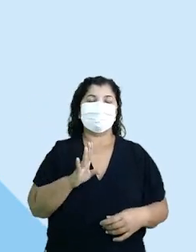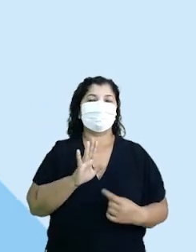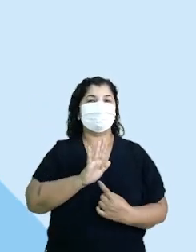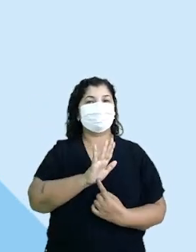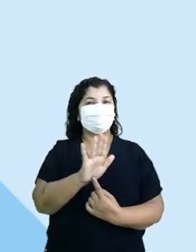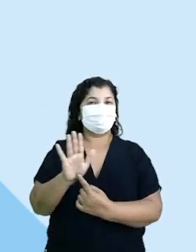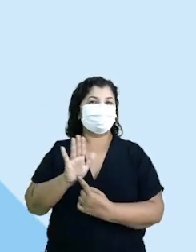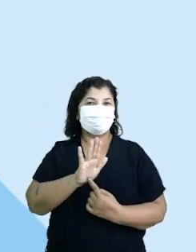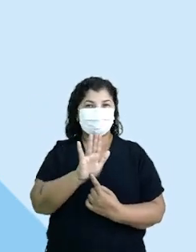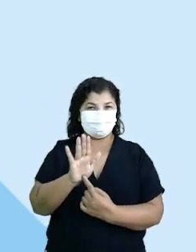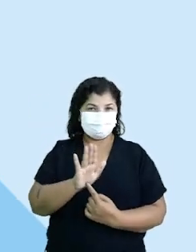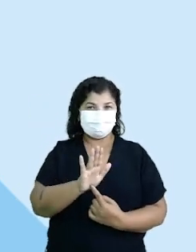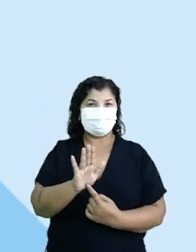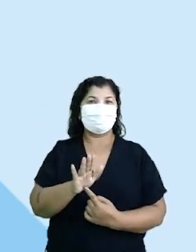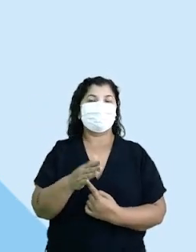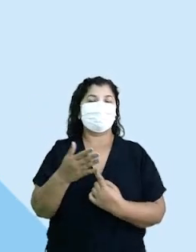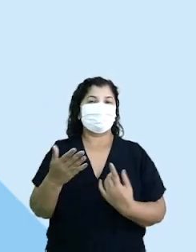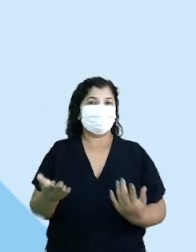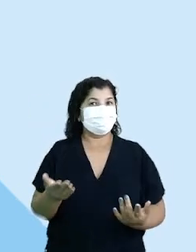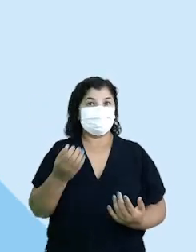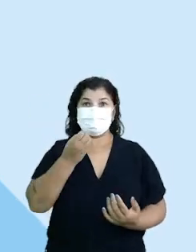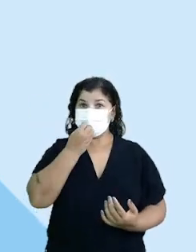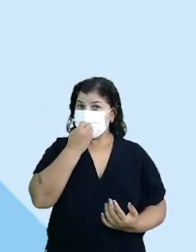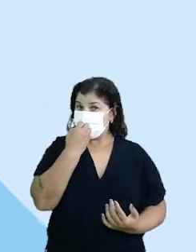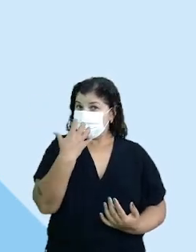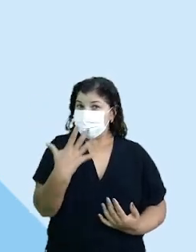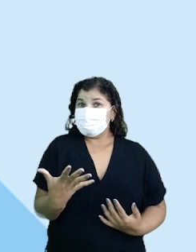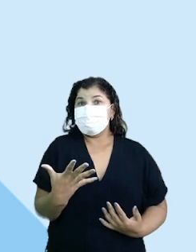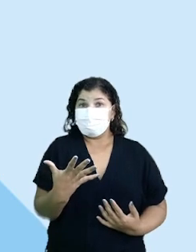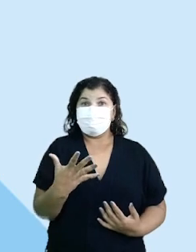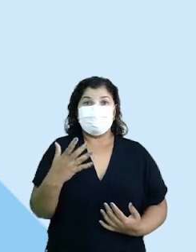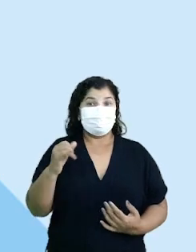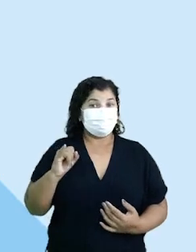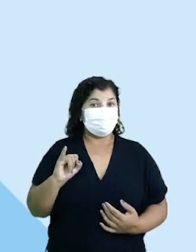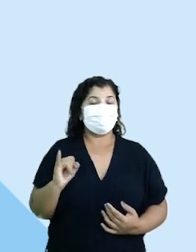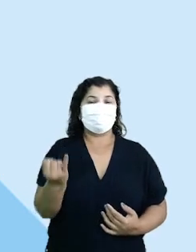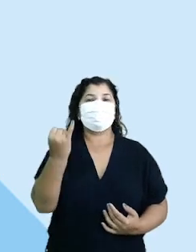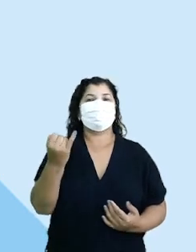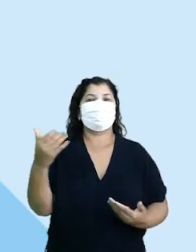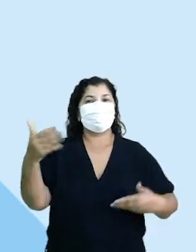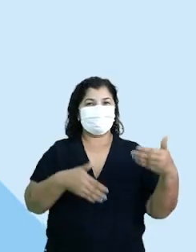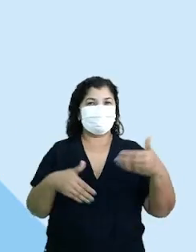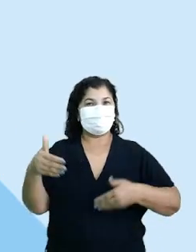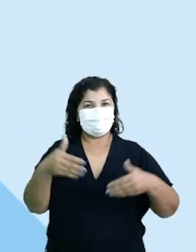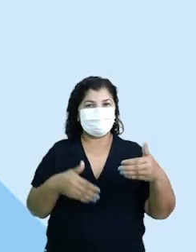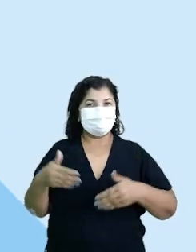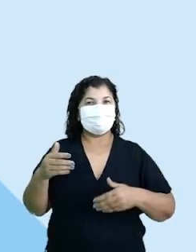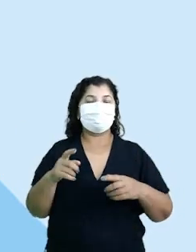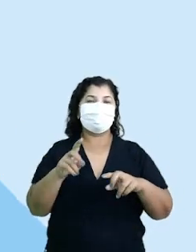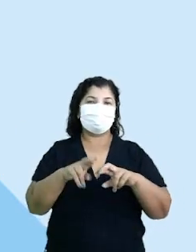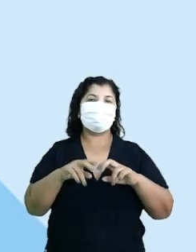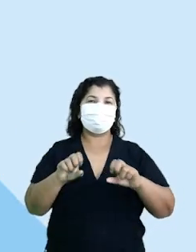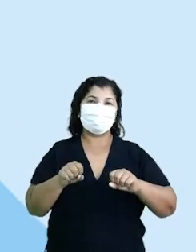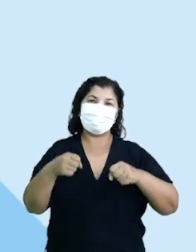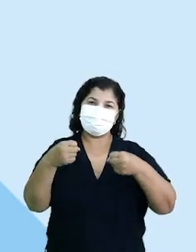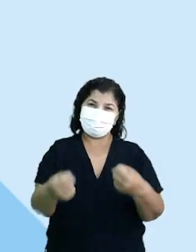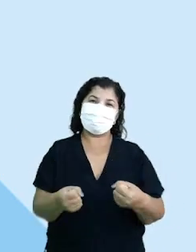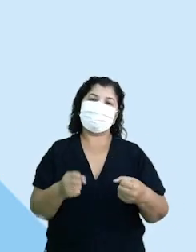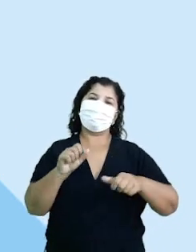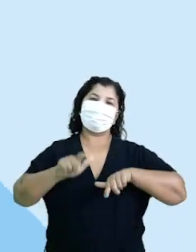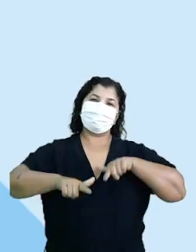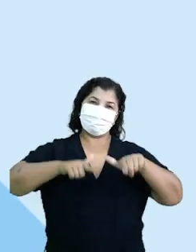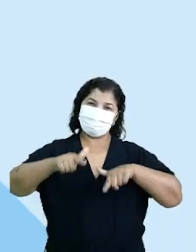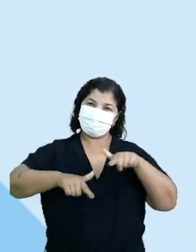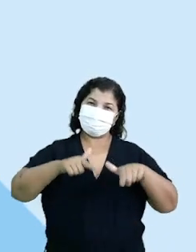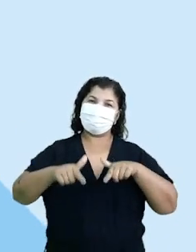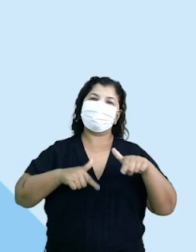professores do Brasil inteiro. Então isso é um privilégio que a gente tem a oportunidade de participar, mas fruto de muito esforço, fruto de muito trabalho.